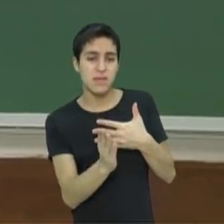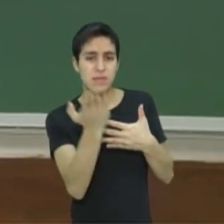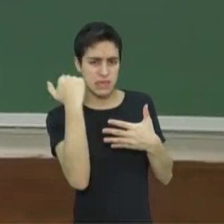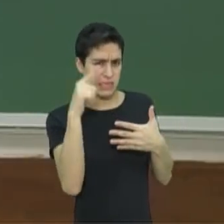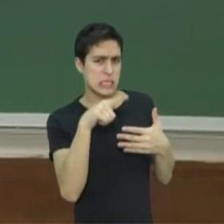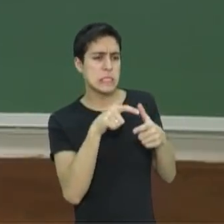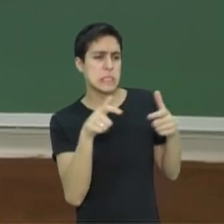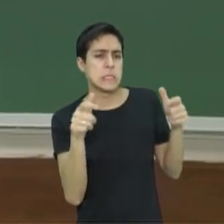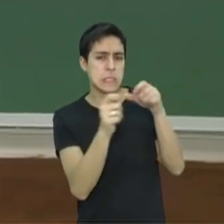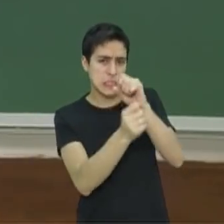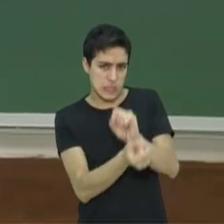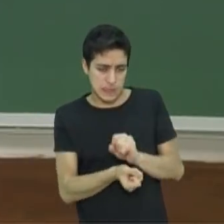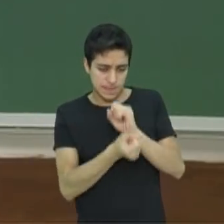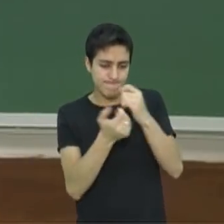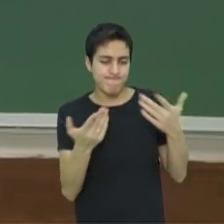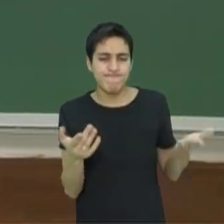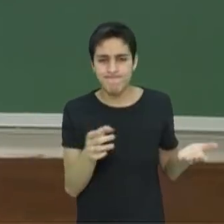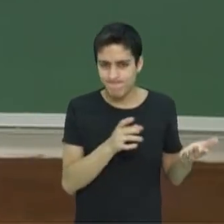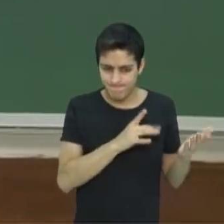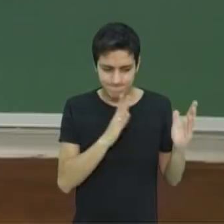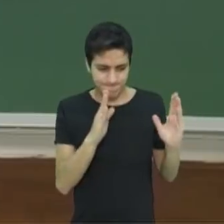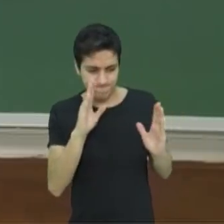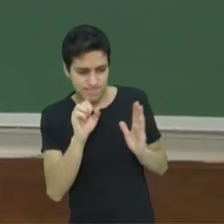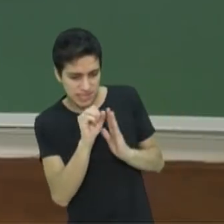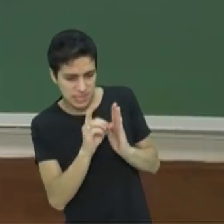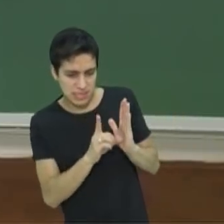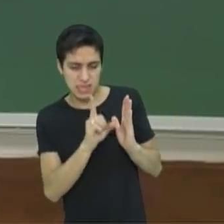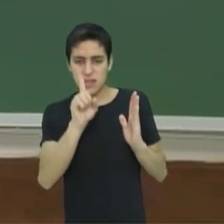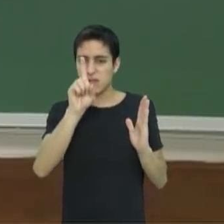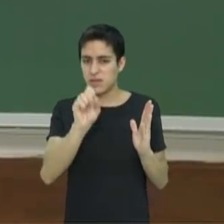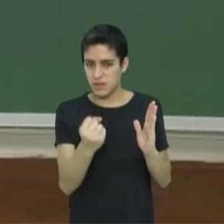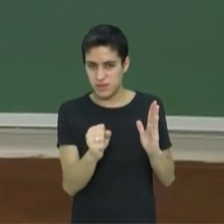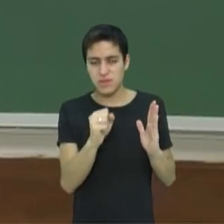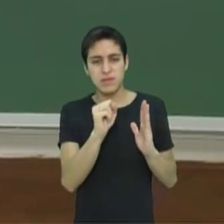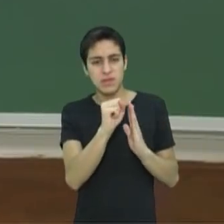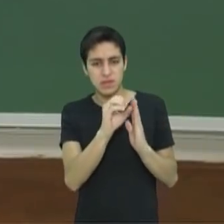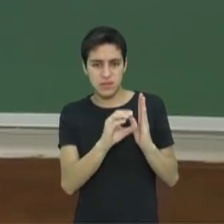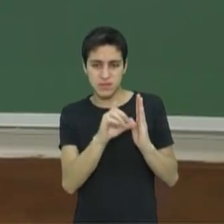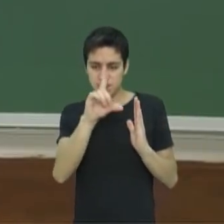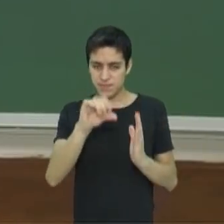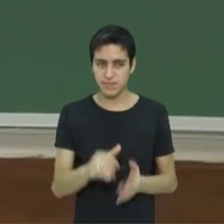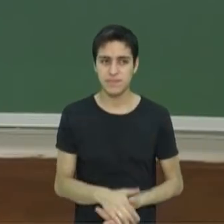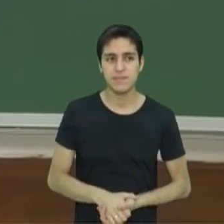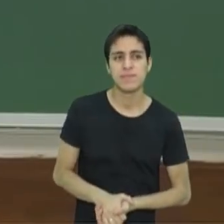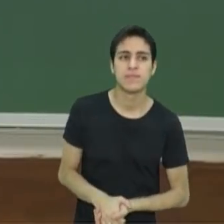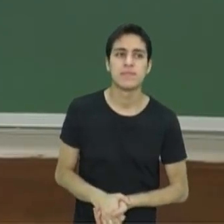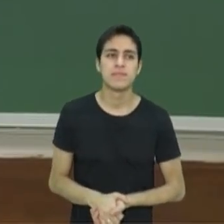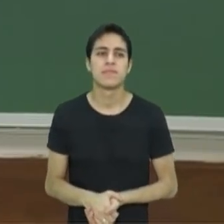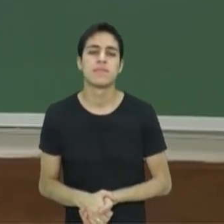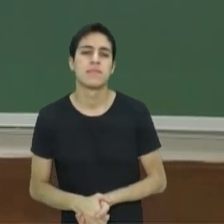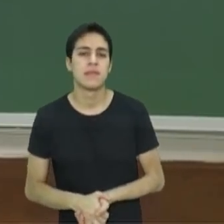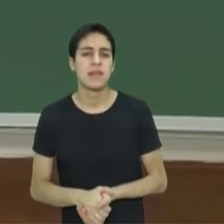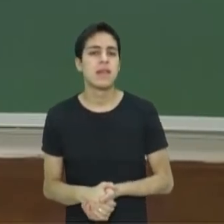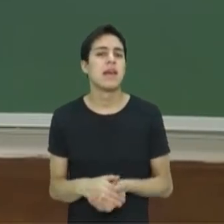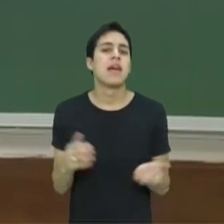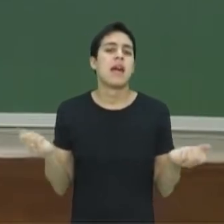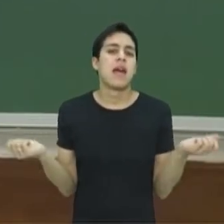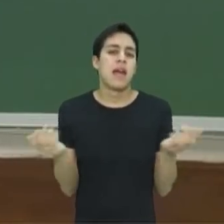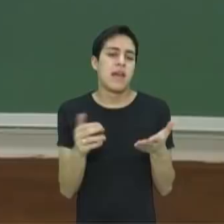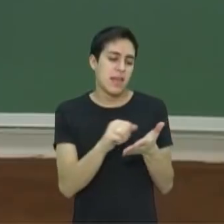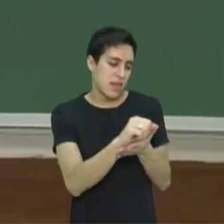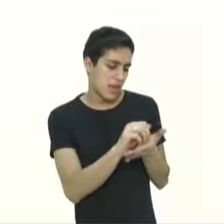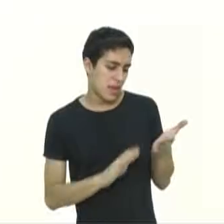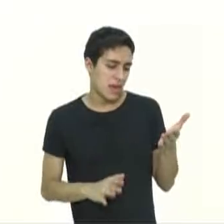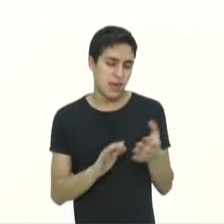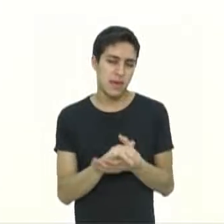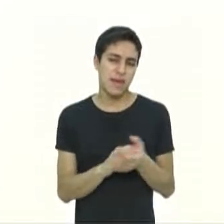Isso foi um constante medo no período do século XVIII e XIX. Certo? E vamos para a nossa